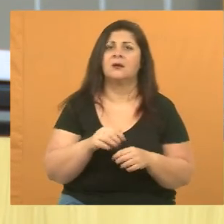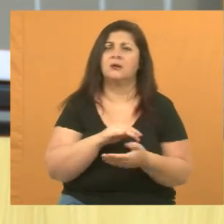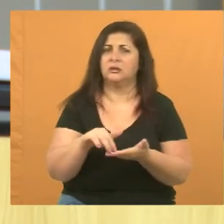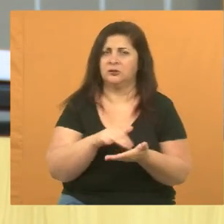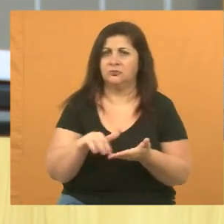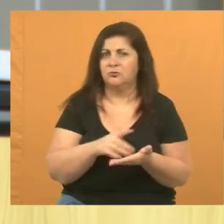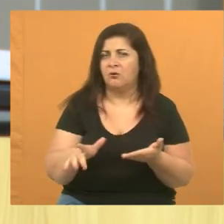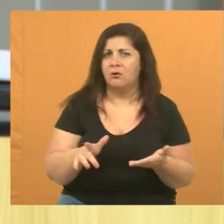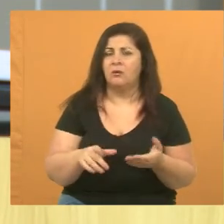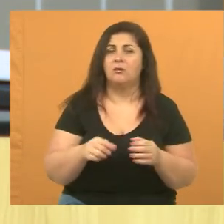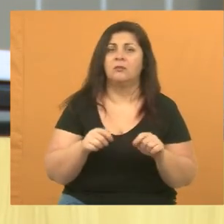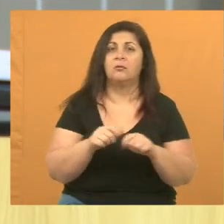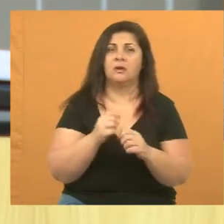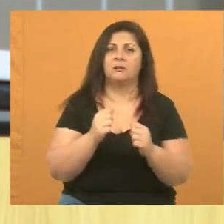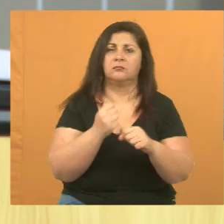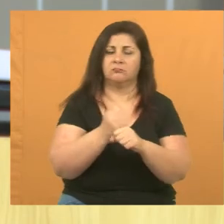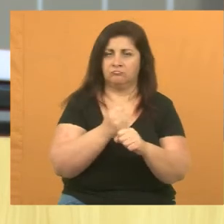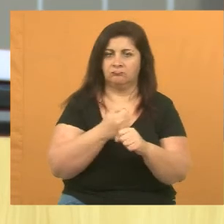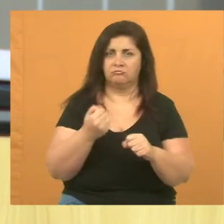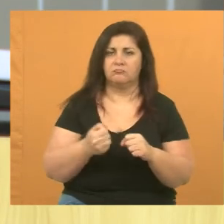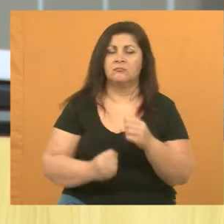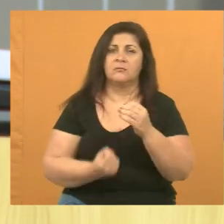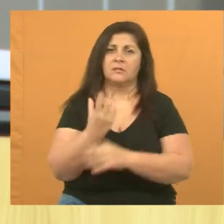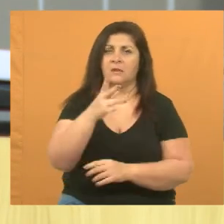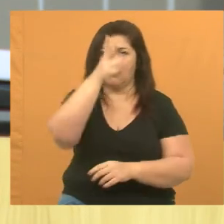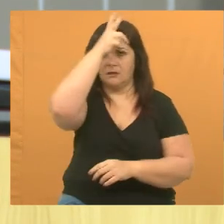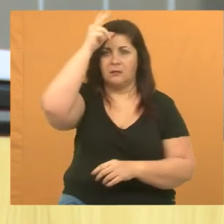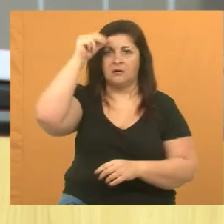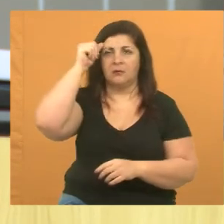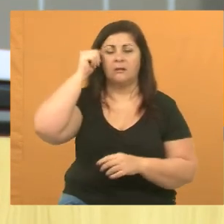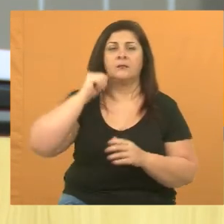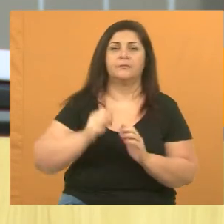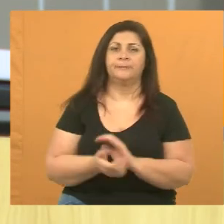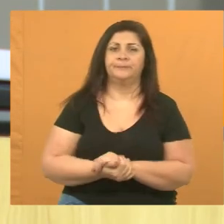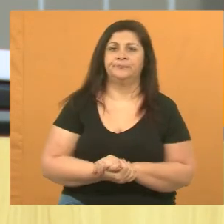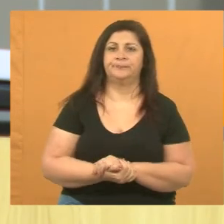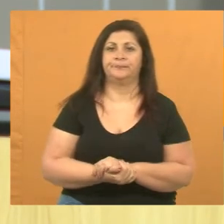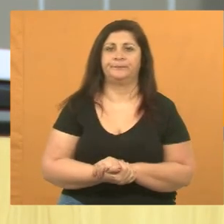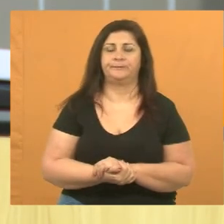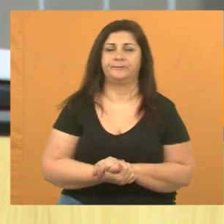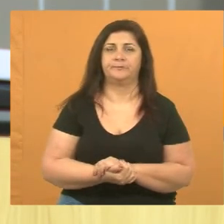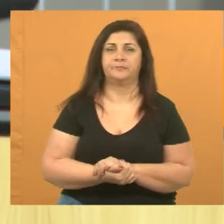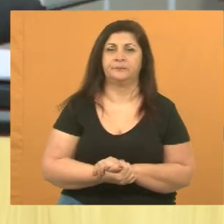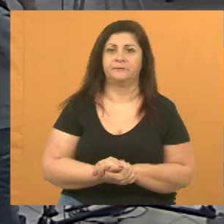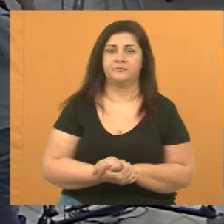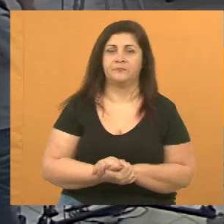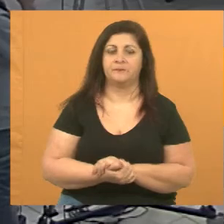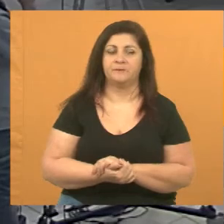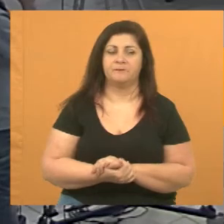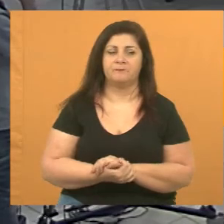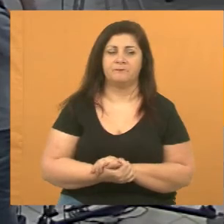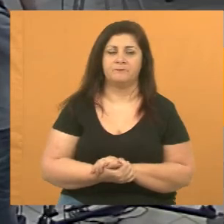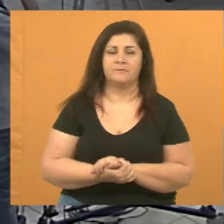econômicas e dá outras providências. Autoria, Prefeito Municipal Isaías José de Santana.